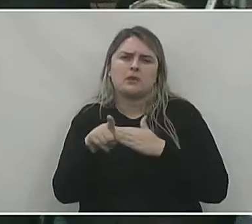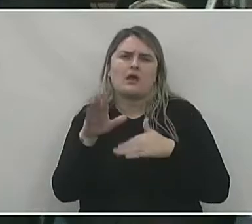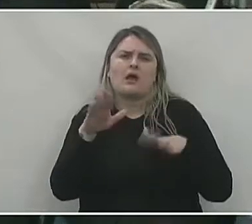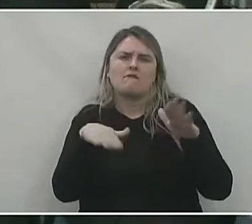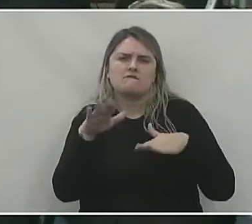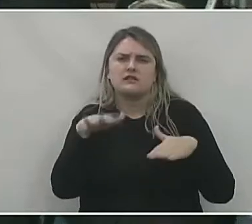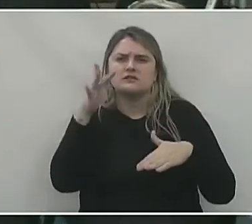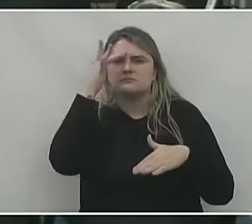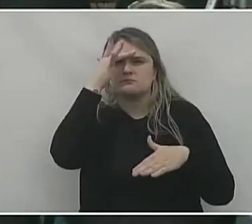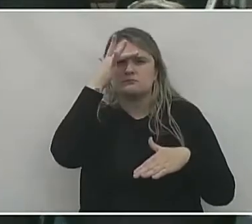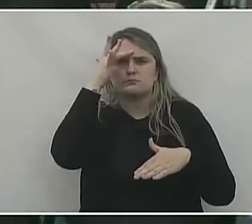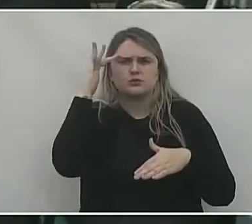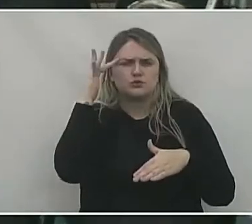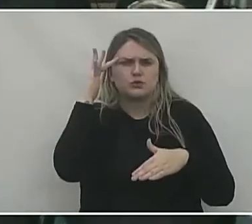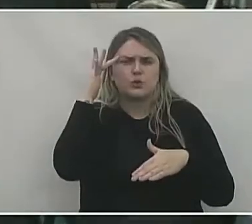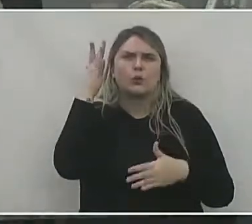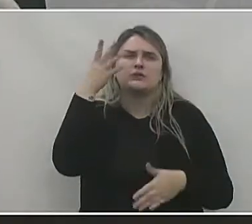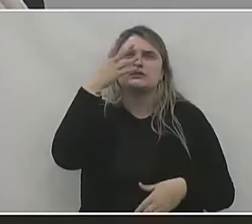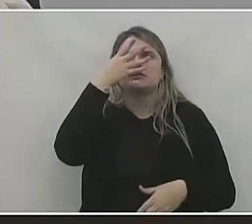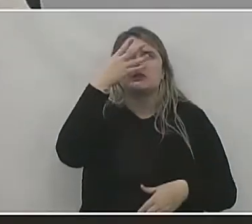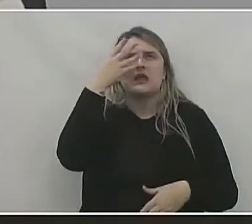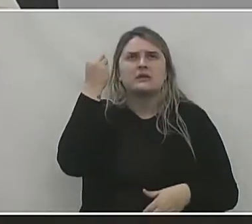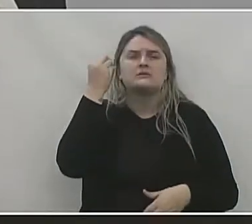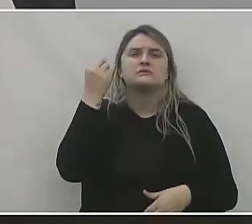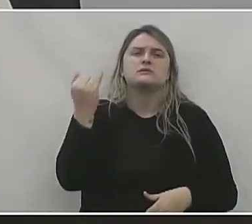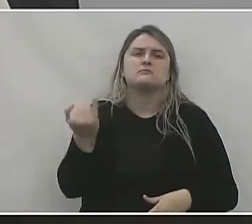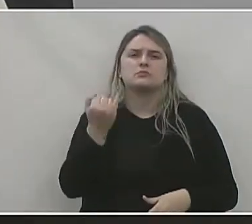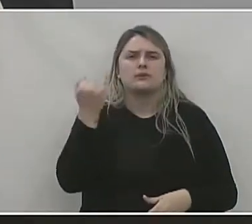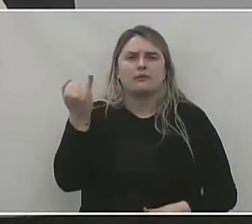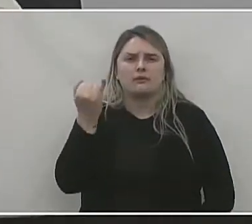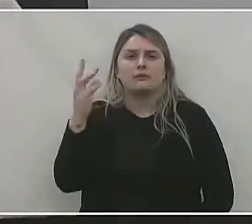as pessoas esquecem da importância de ter